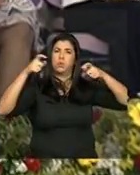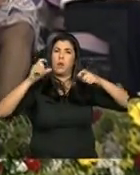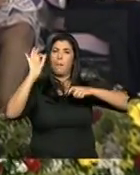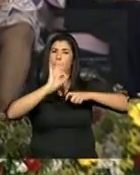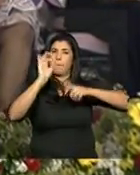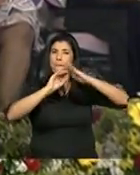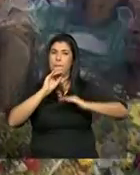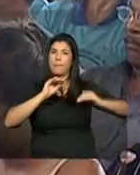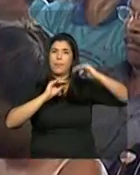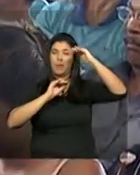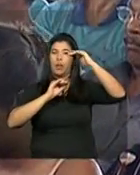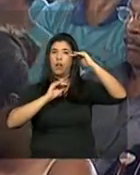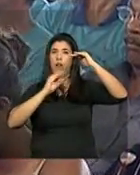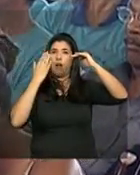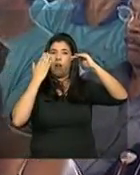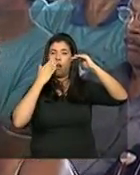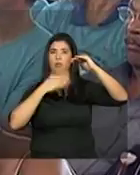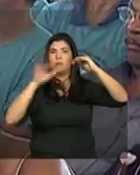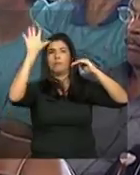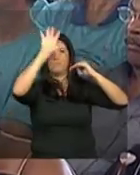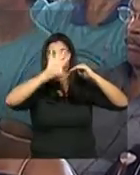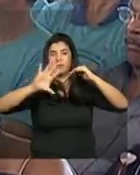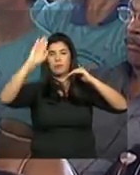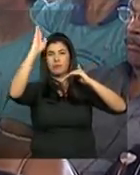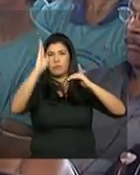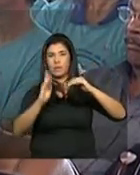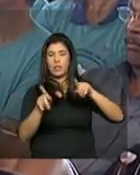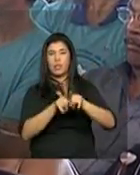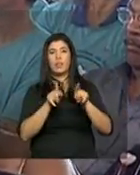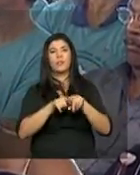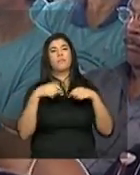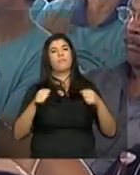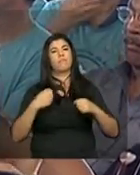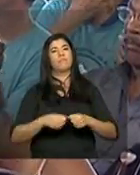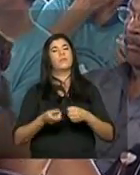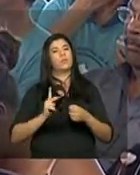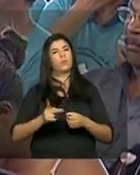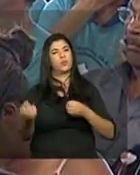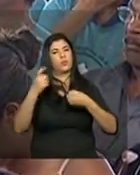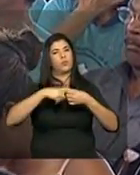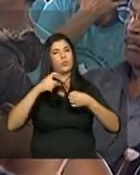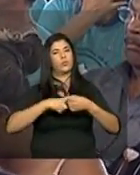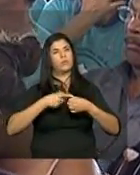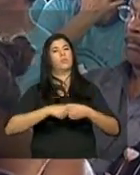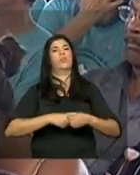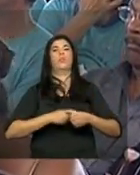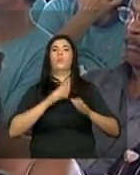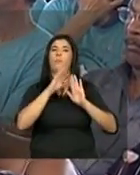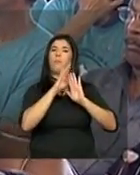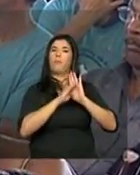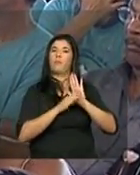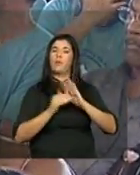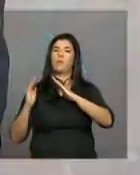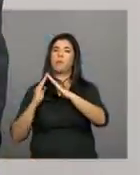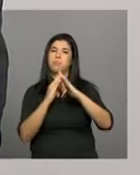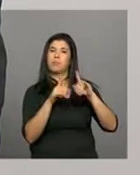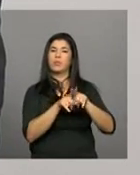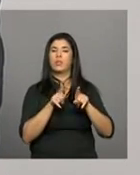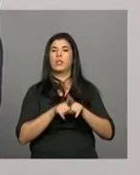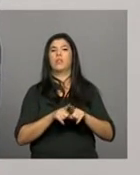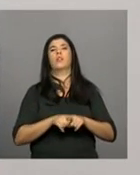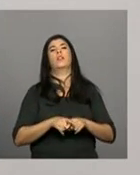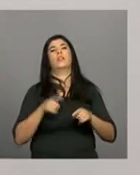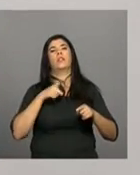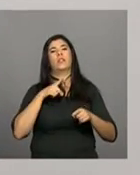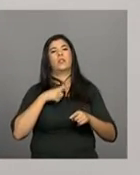nacional. Precisamos continuar a ampliar essas parcerias, principalmente no segmento habitacional e de educação, que garantem o